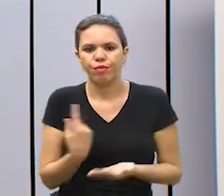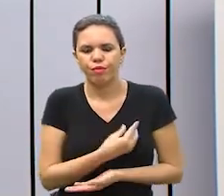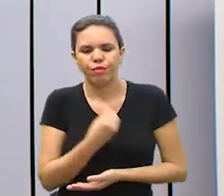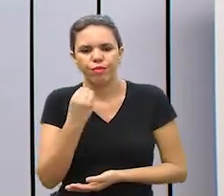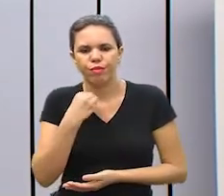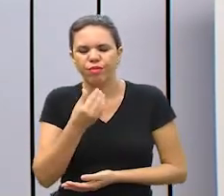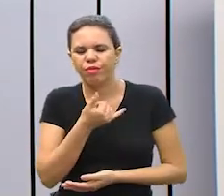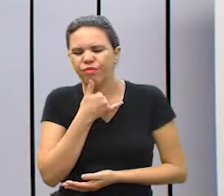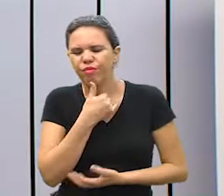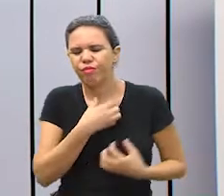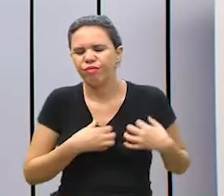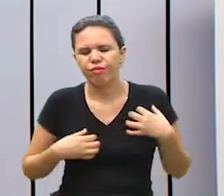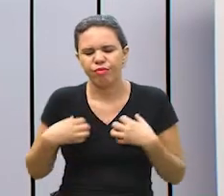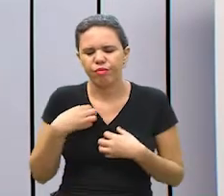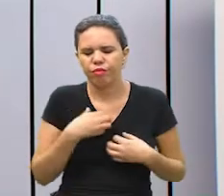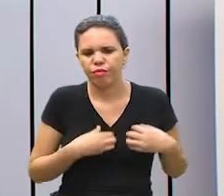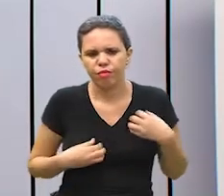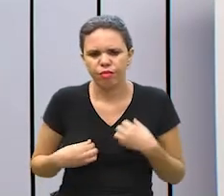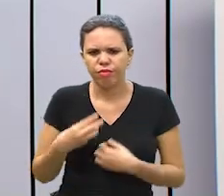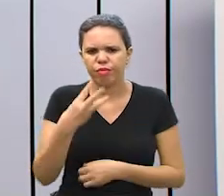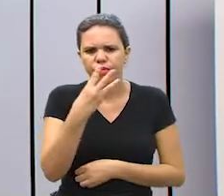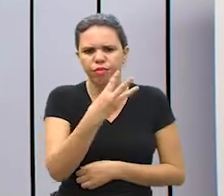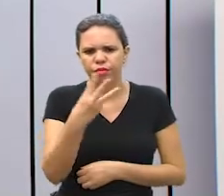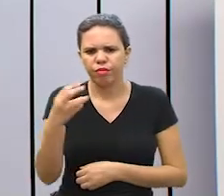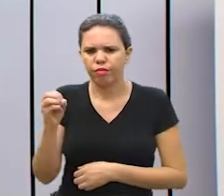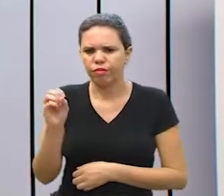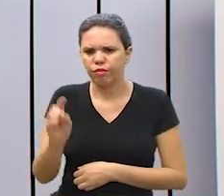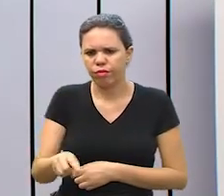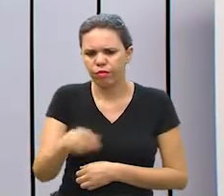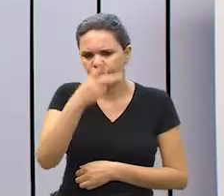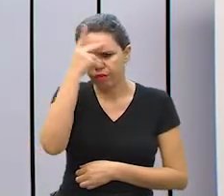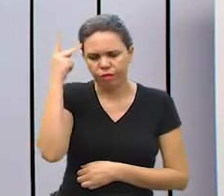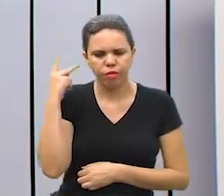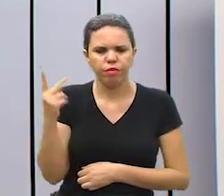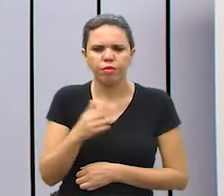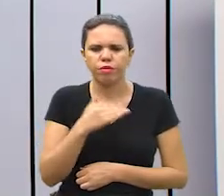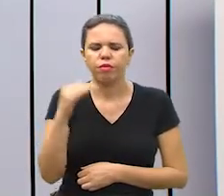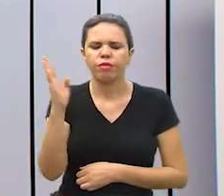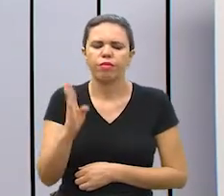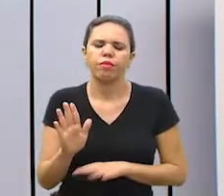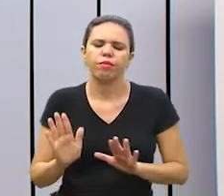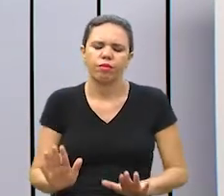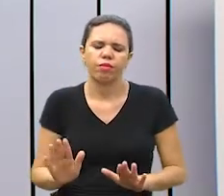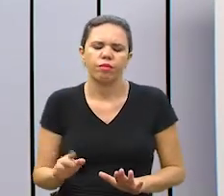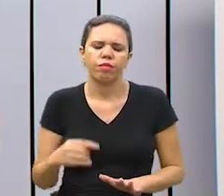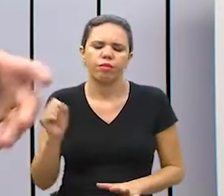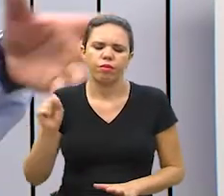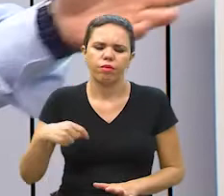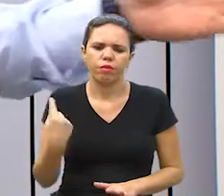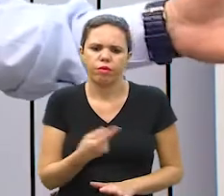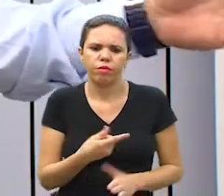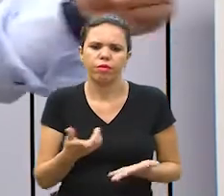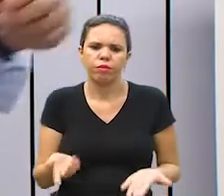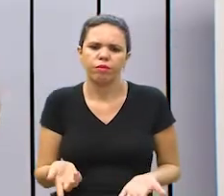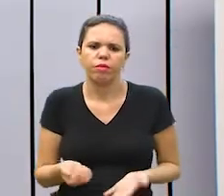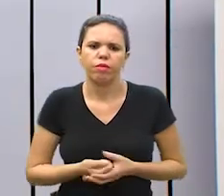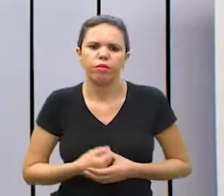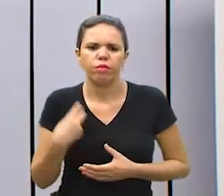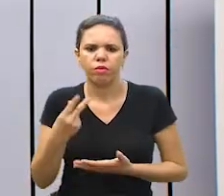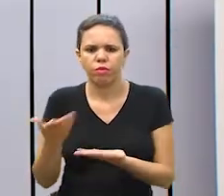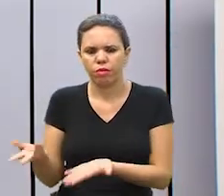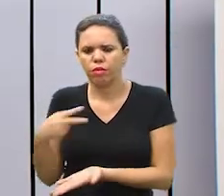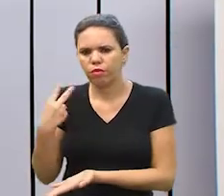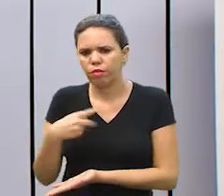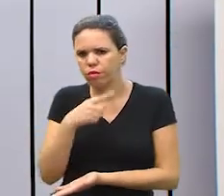nos deixa muito triste. Quem dirá 330 mil brasileiros mortos. Então, eu acho que a gente tem que, sim, vereador